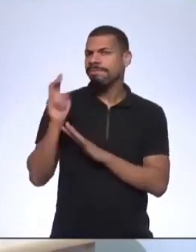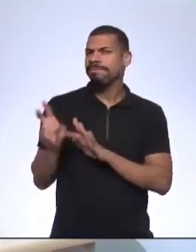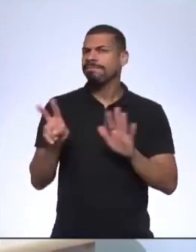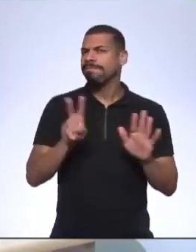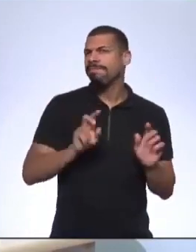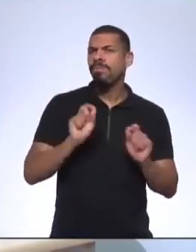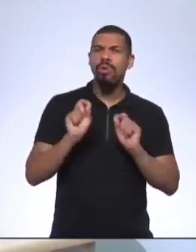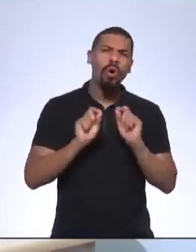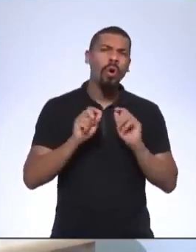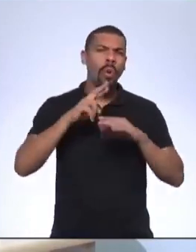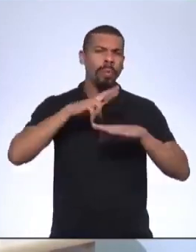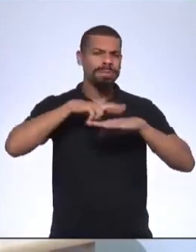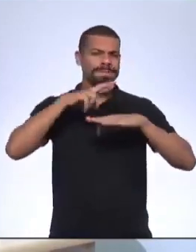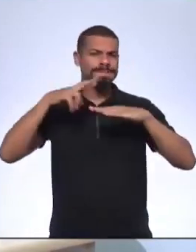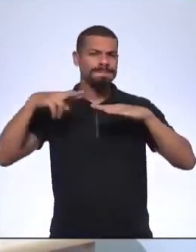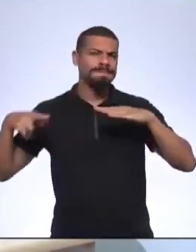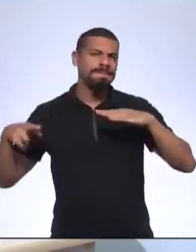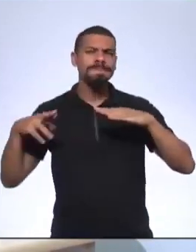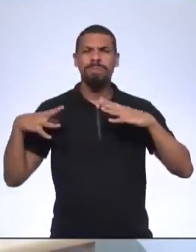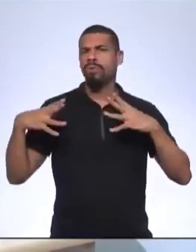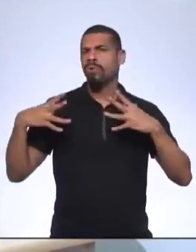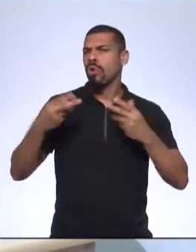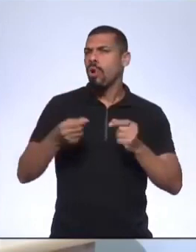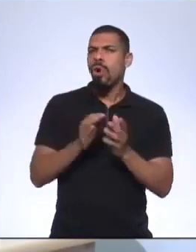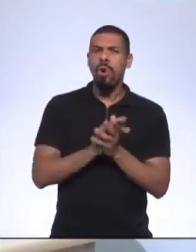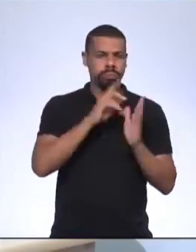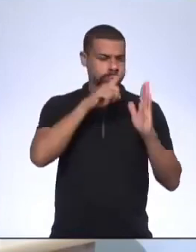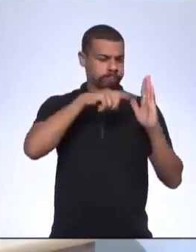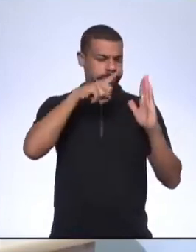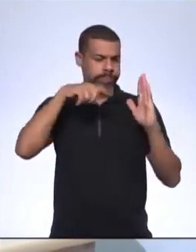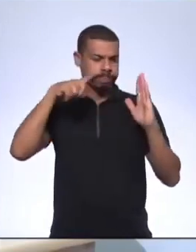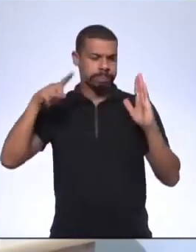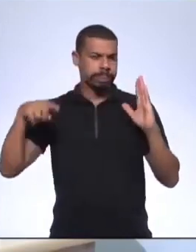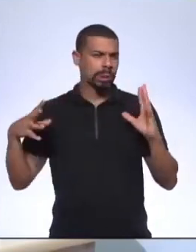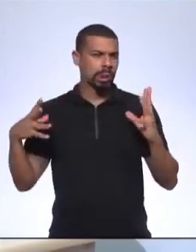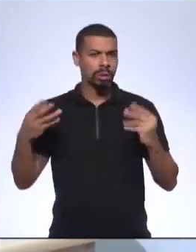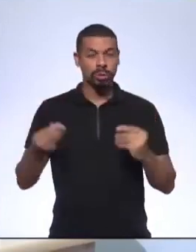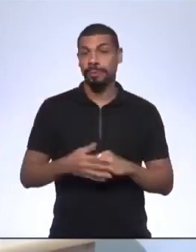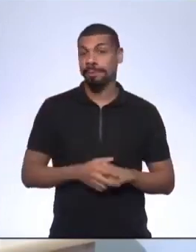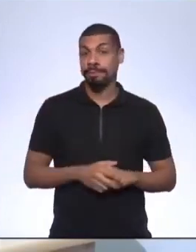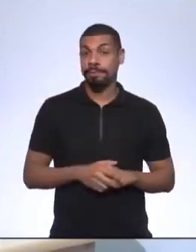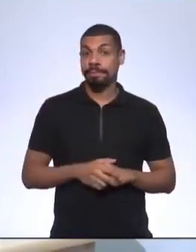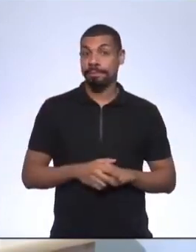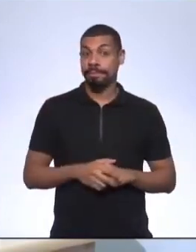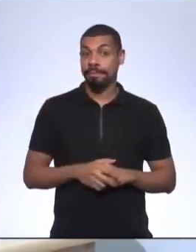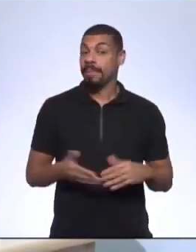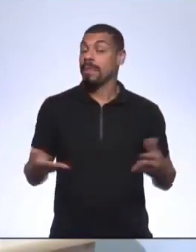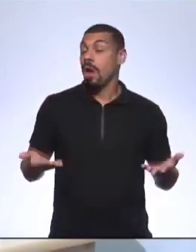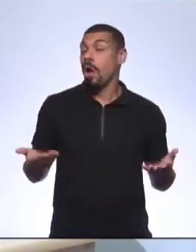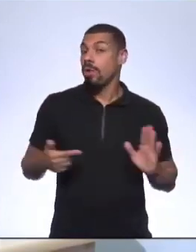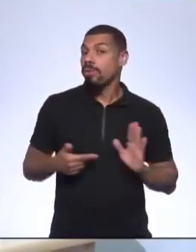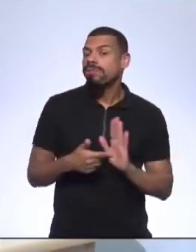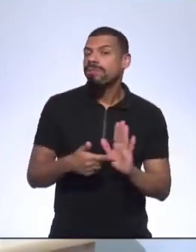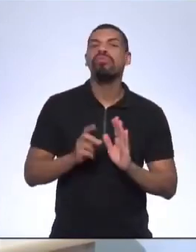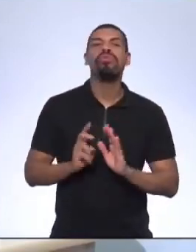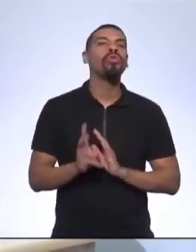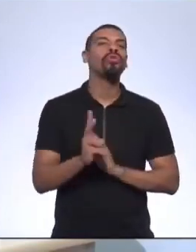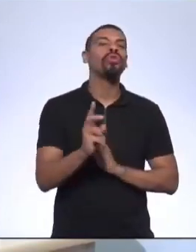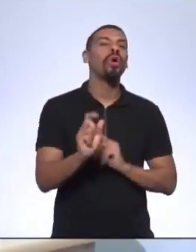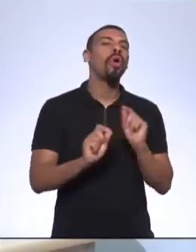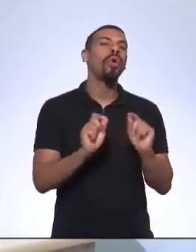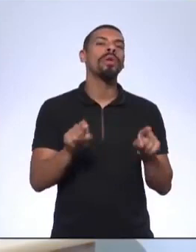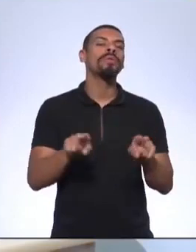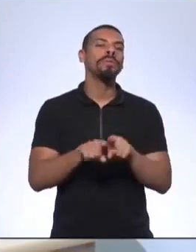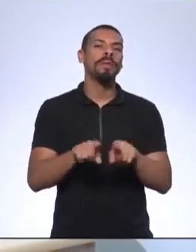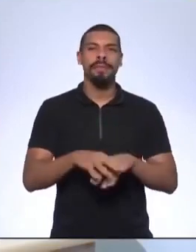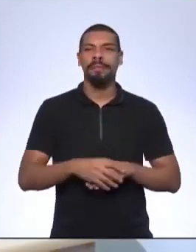as radiações, com as emissões, com as ondas eletromagnéticas e tudo mais. E agora a gente vai avançar mais um pouquinho, mas a gente tem